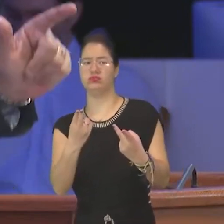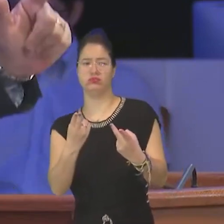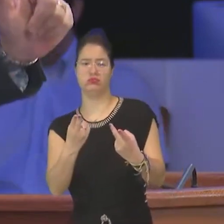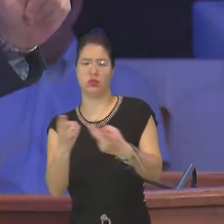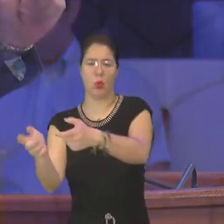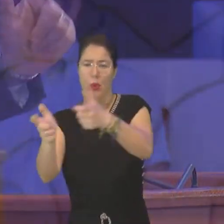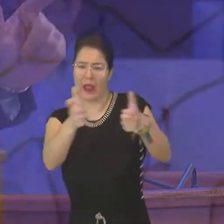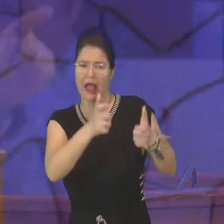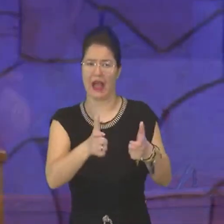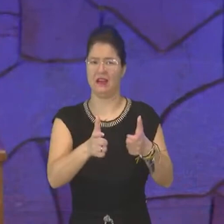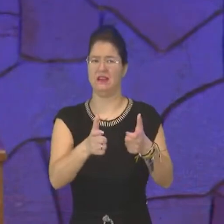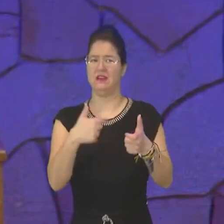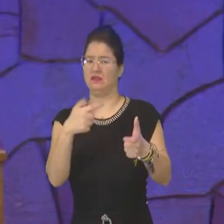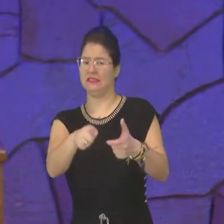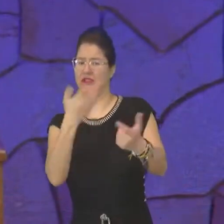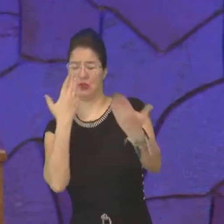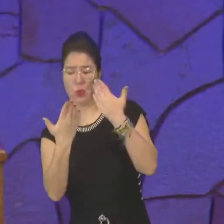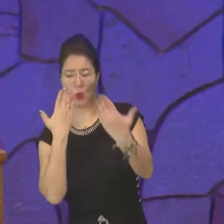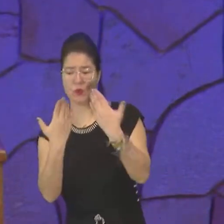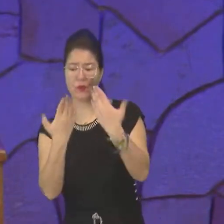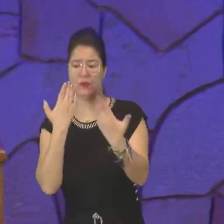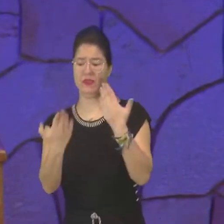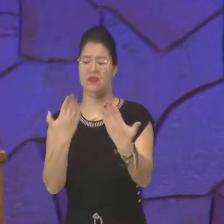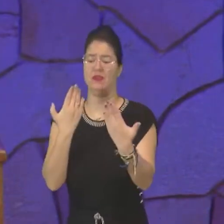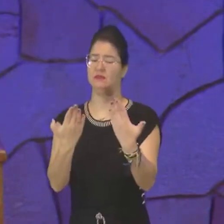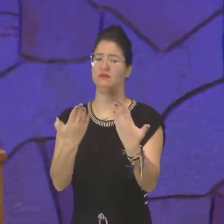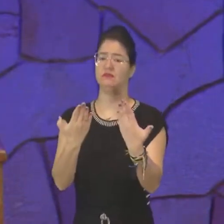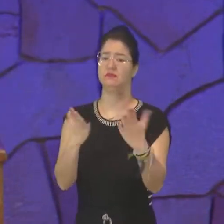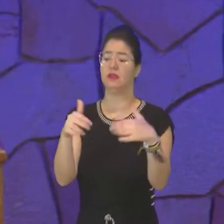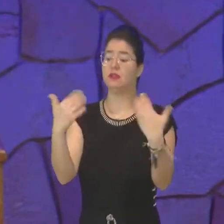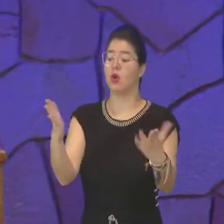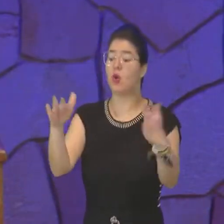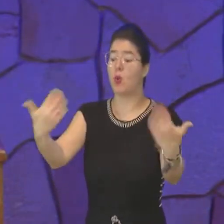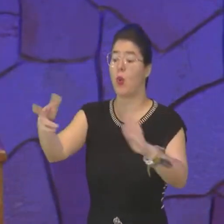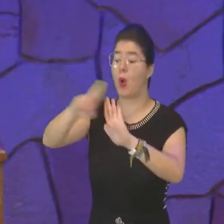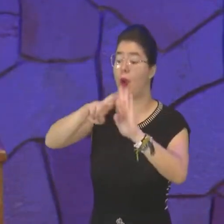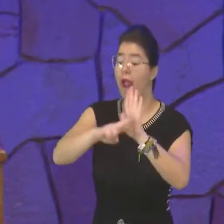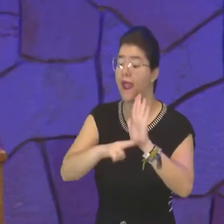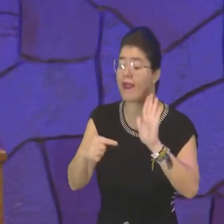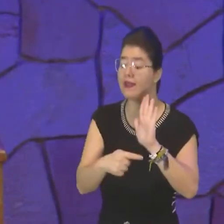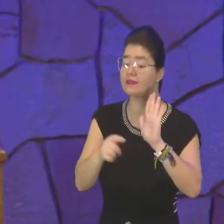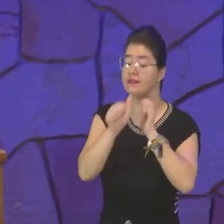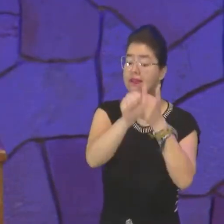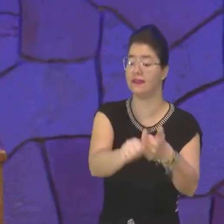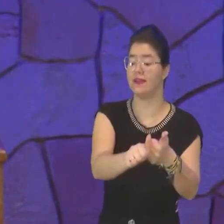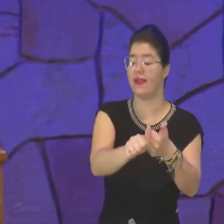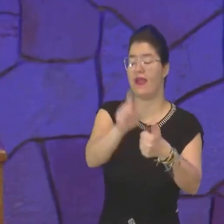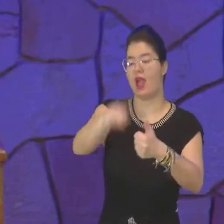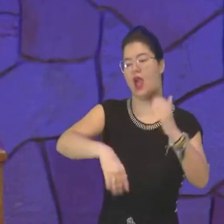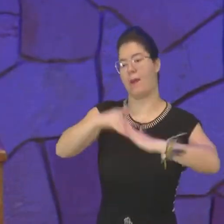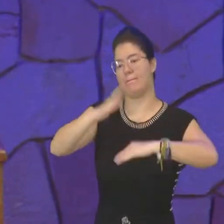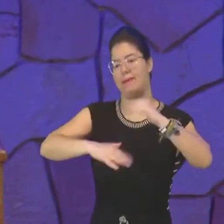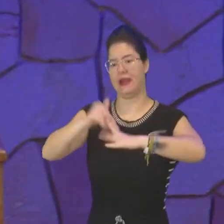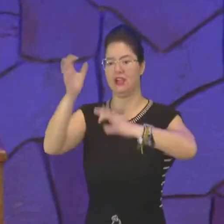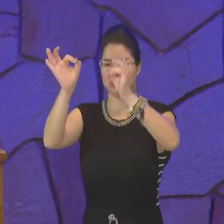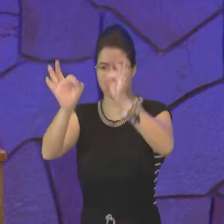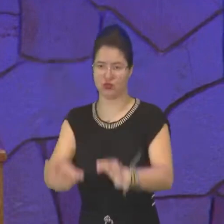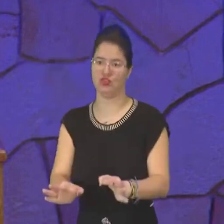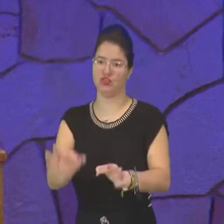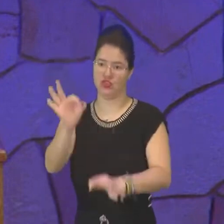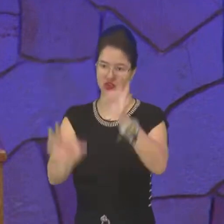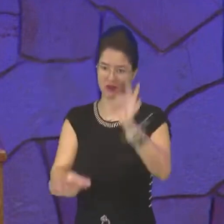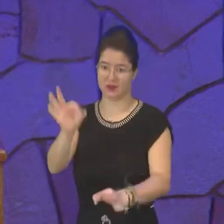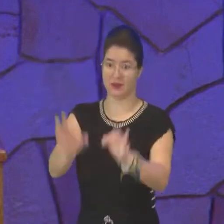qual é a regra? A regra é a prática da justiça. Significa retidão,